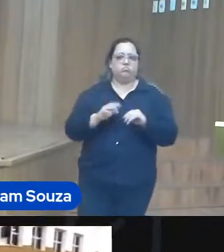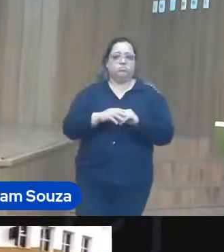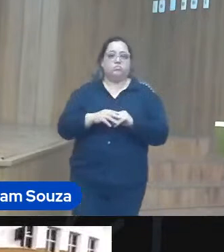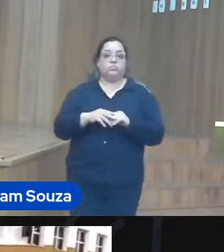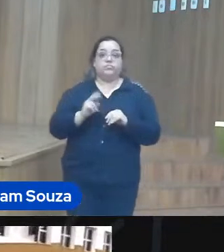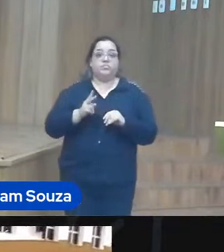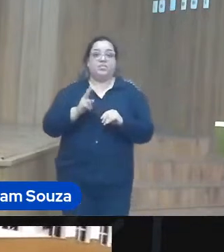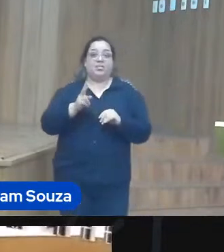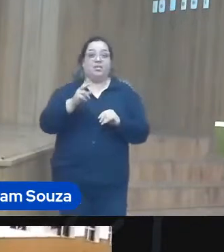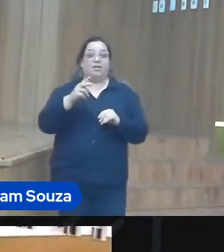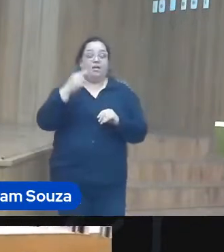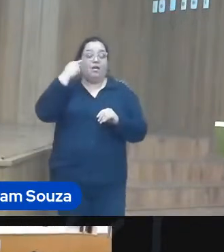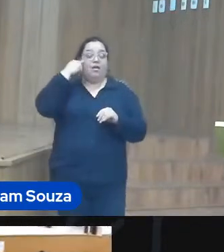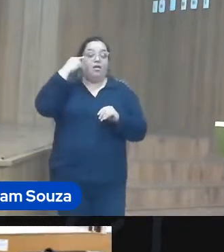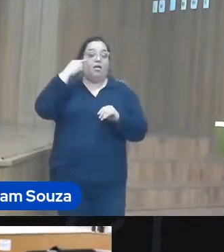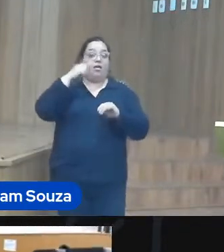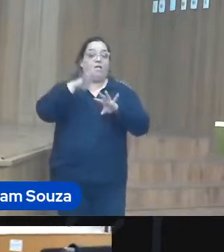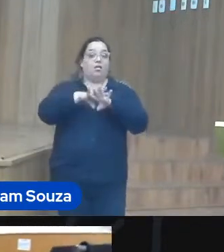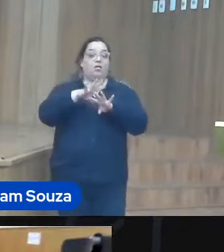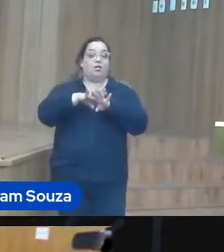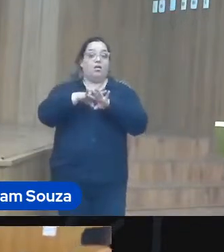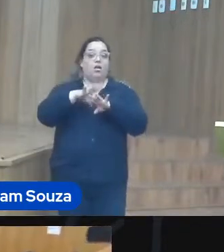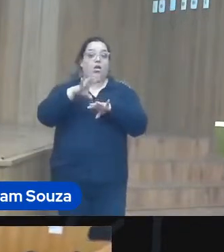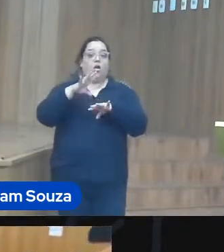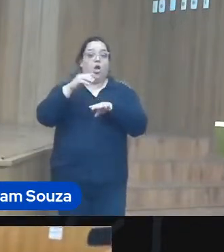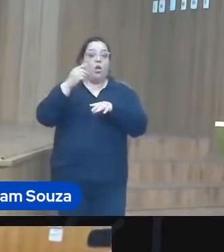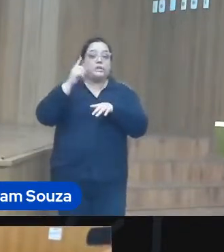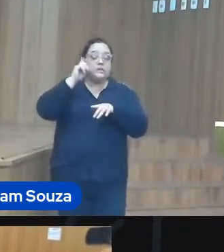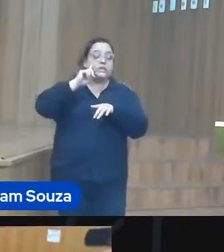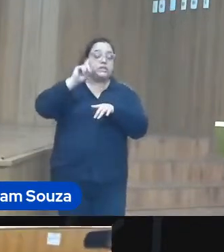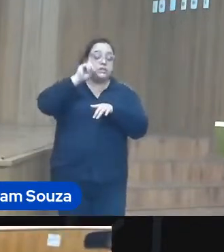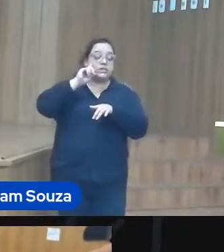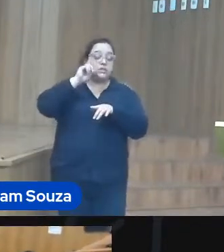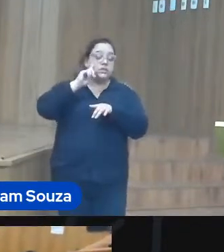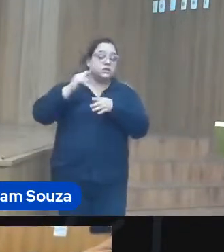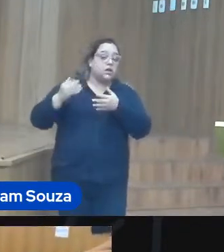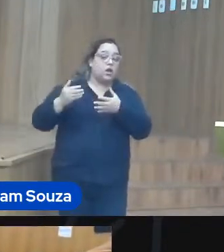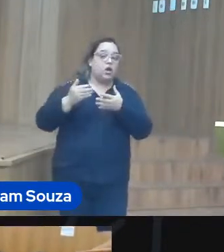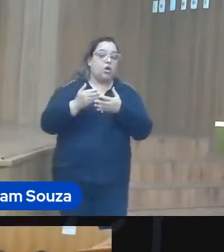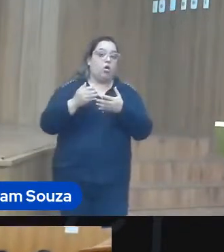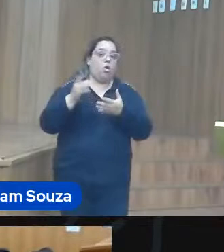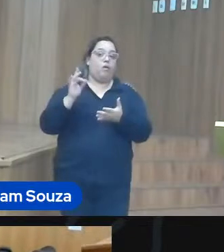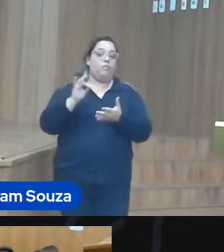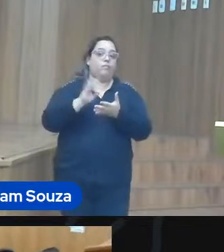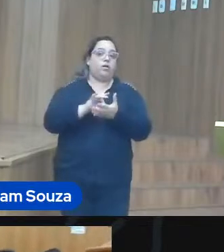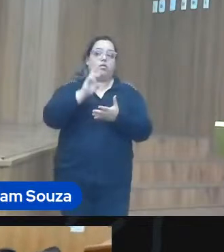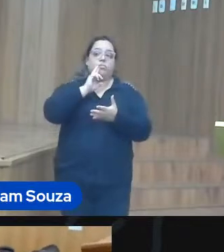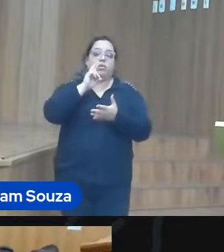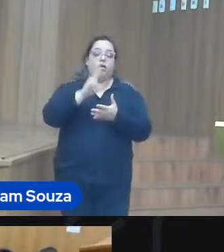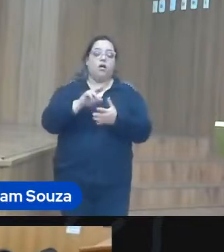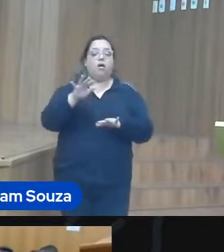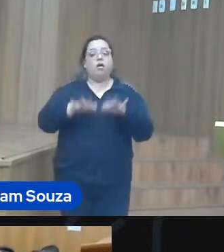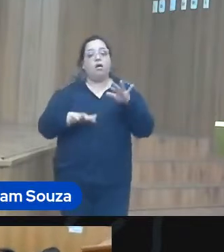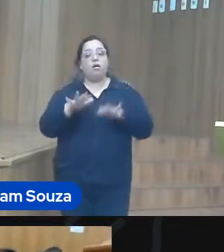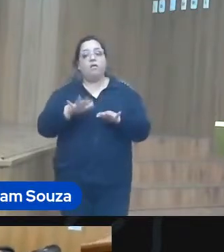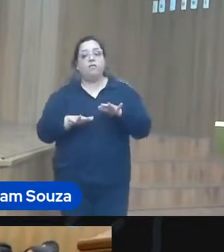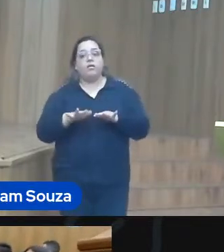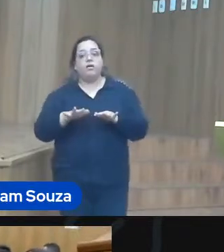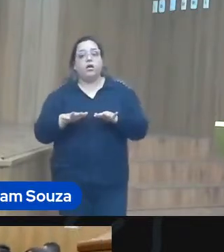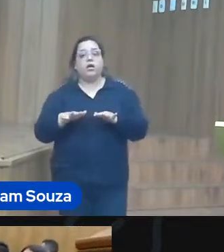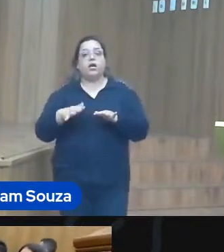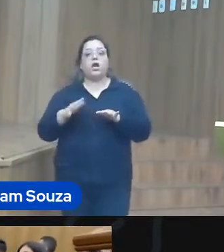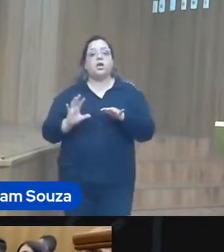da matemática ligada ao cotidiano imediato se confirmou. Por vezes, ela nasce de problemas